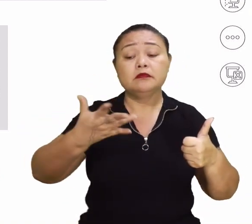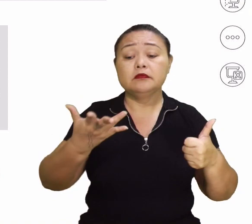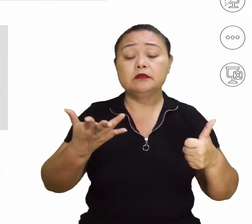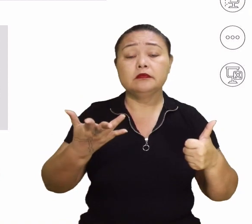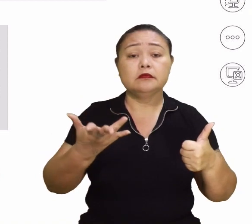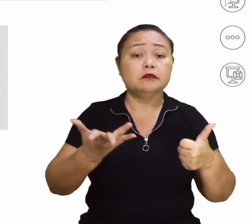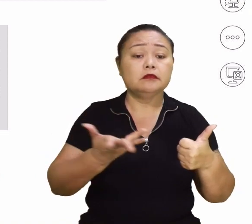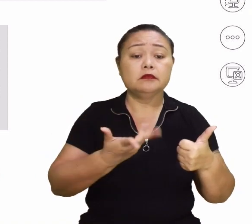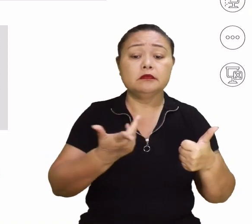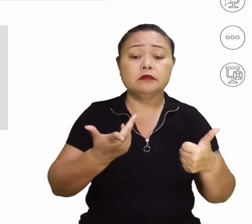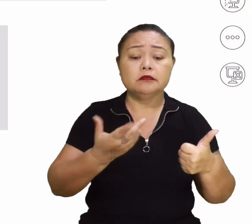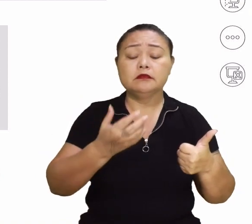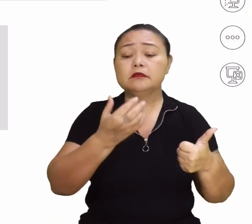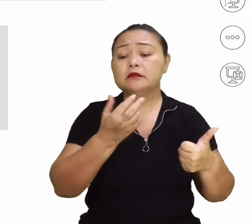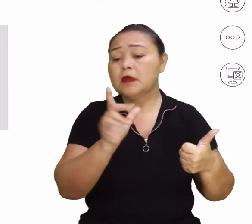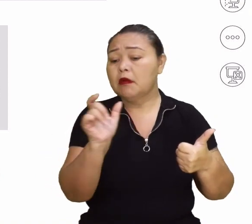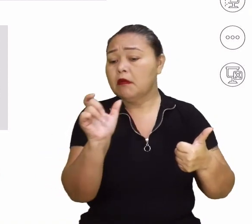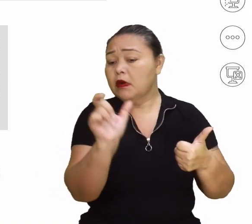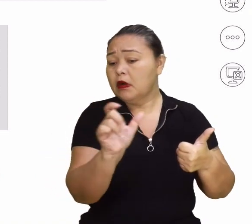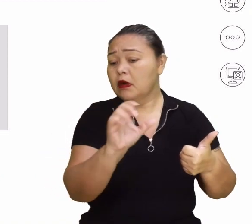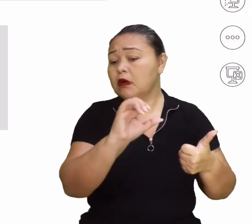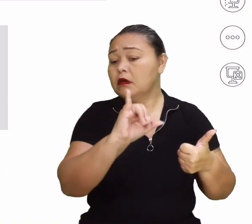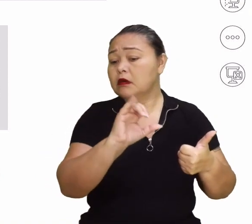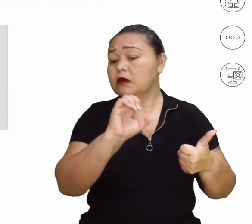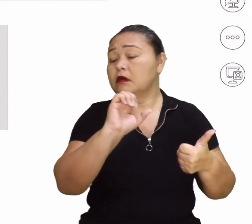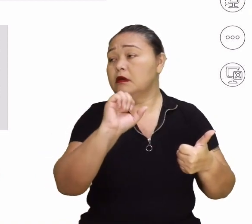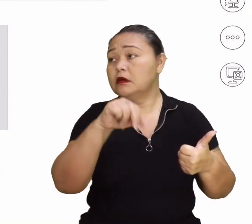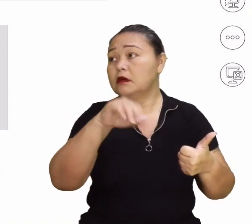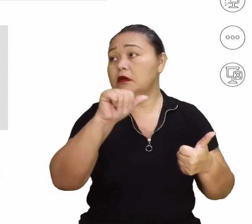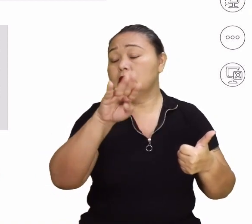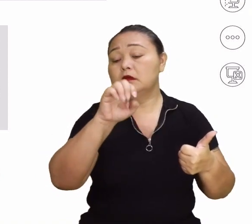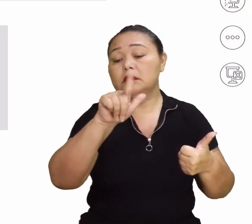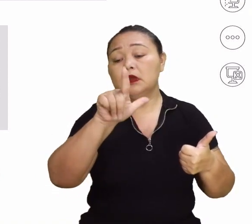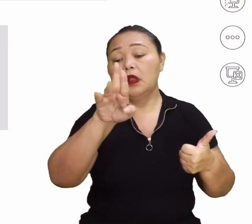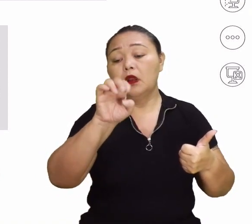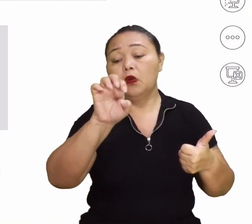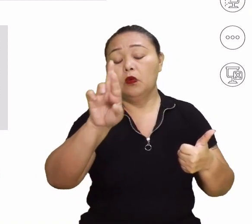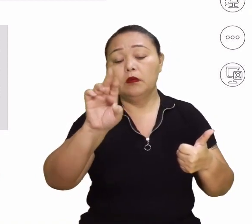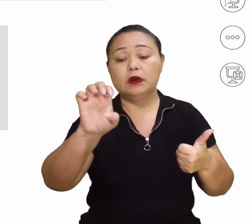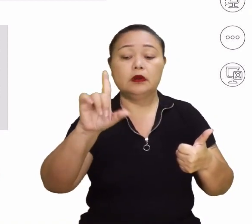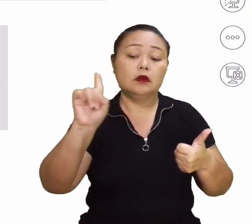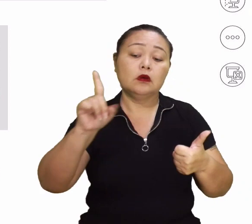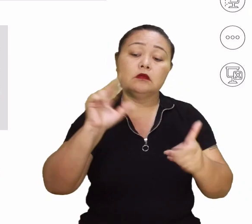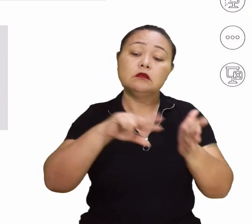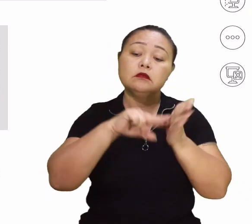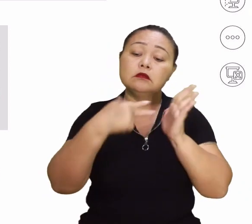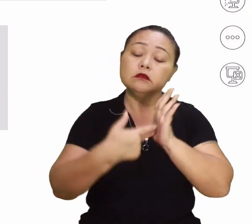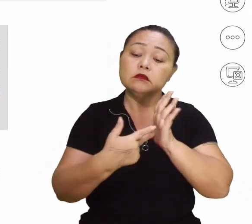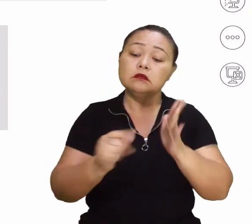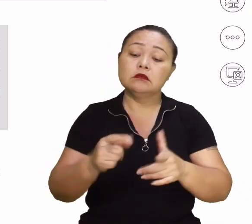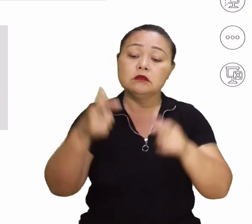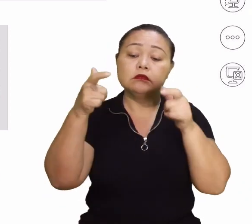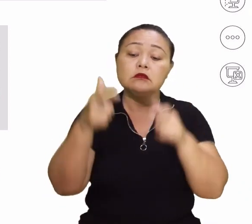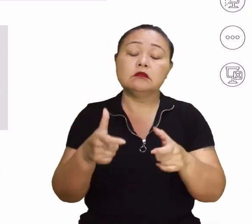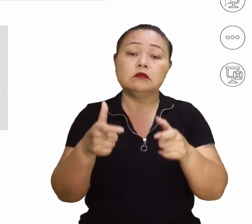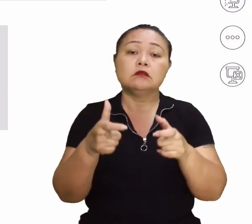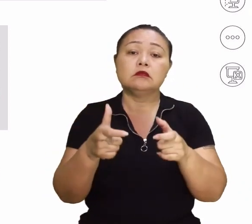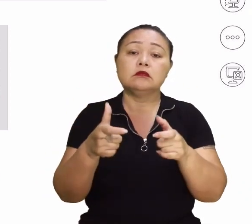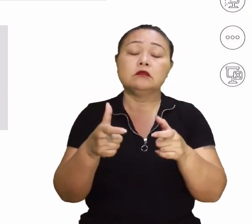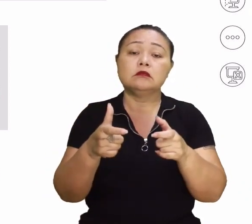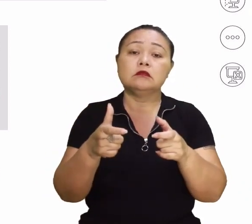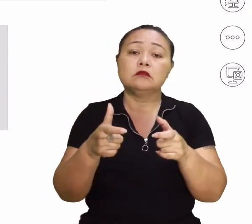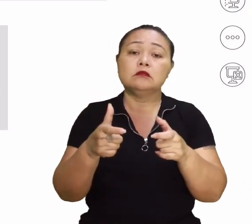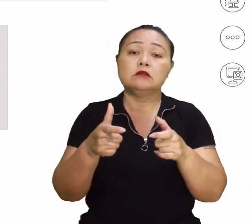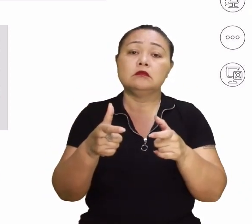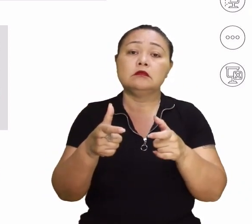insalubre. Insalubre, professor, essa palavra é muito bonita. O que isso quer dizer? Bem, um lugar insalubre, meus queridos